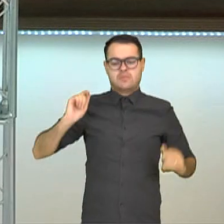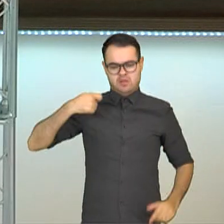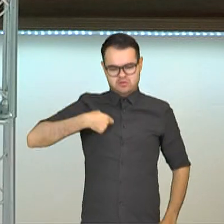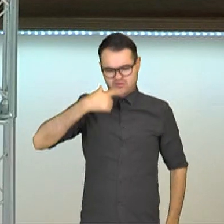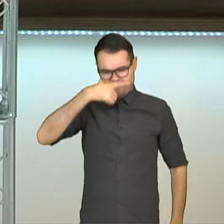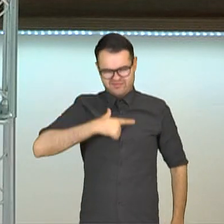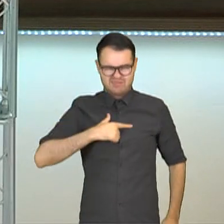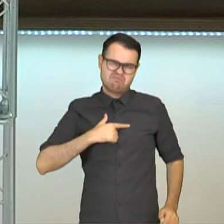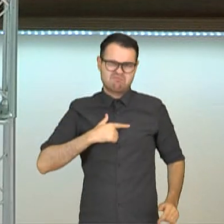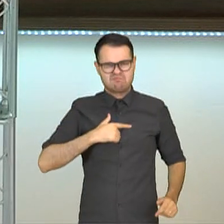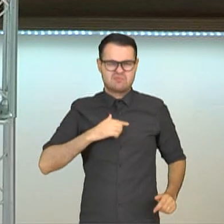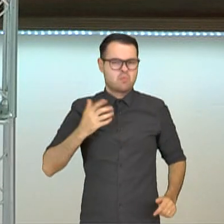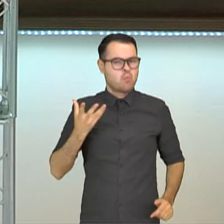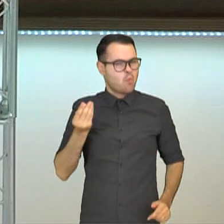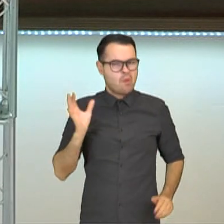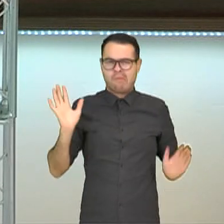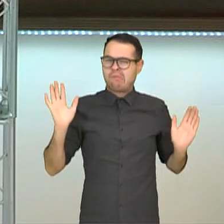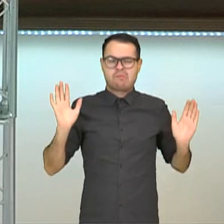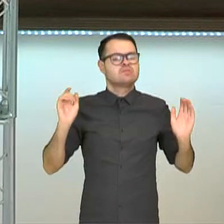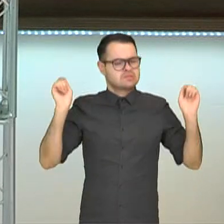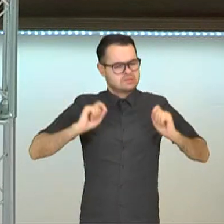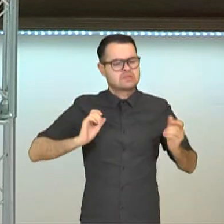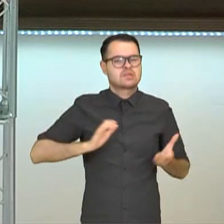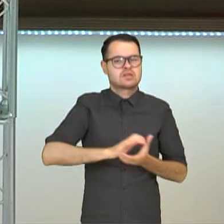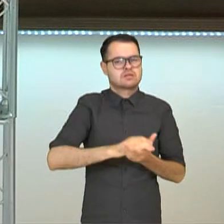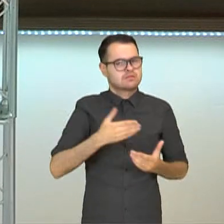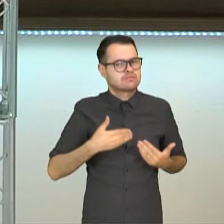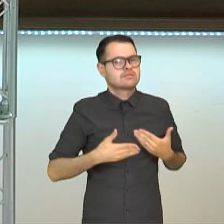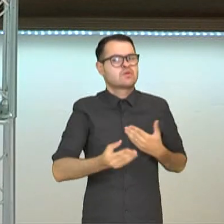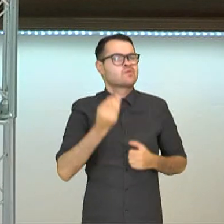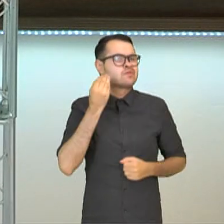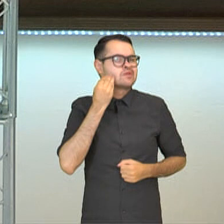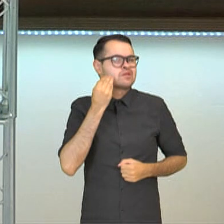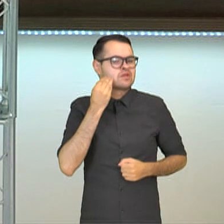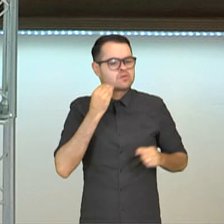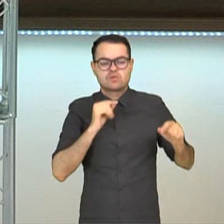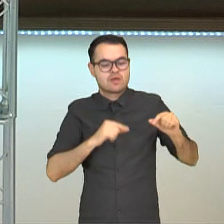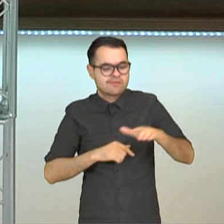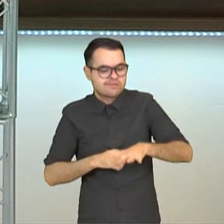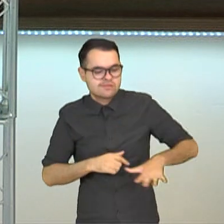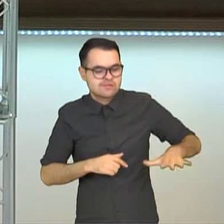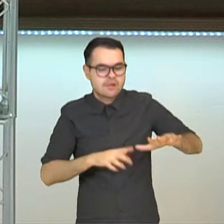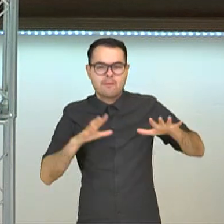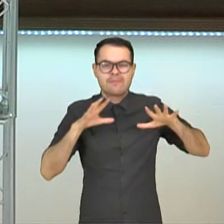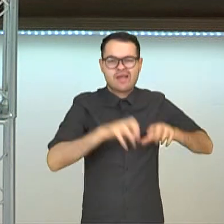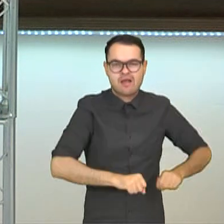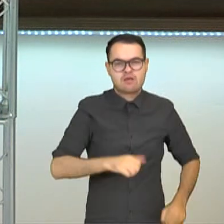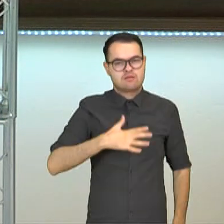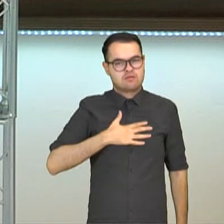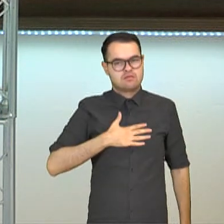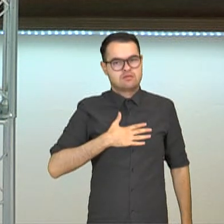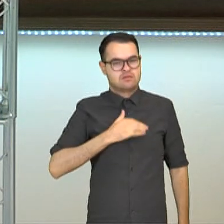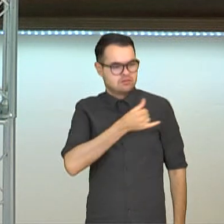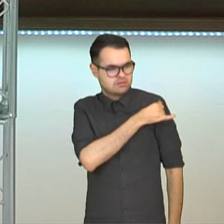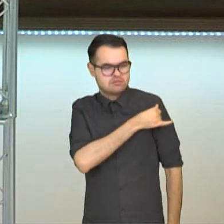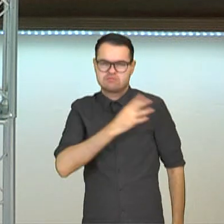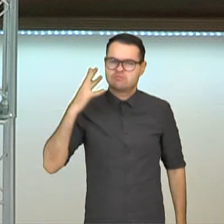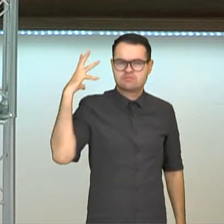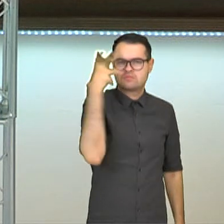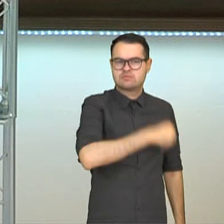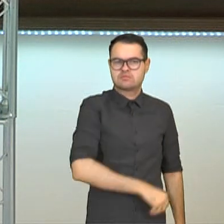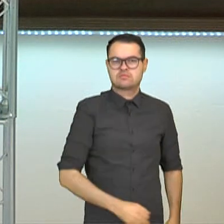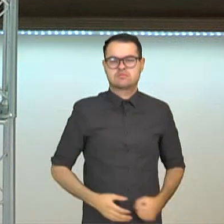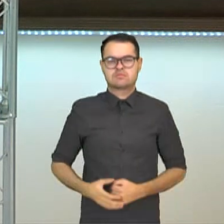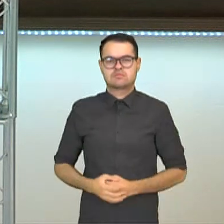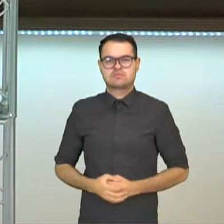possa casar, ela está dizendo ali, estou tentando ocupar o meu espaço. Acho o Rio de Janeiro uma beleza. Aqui nós